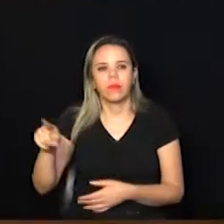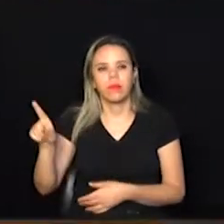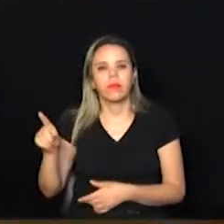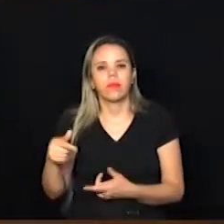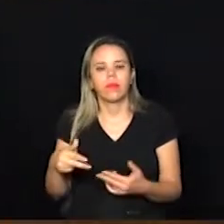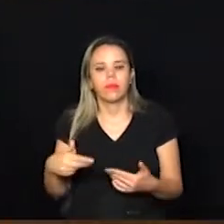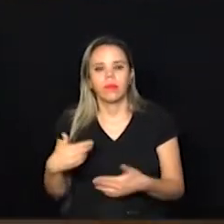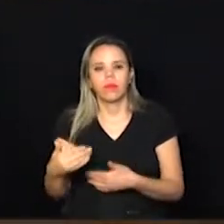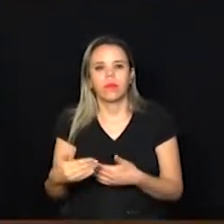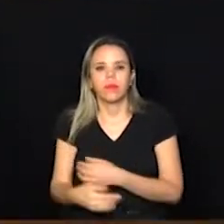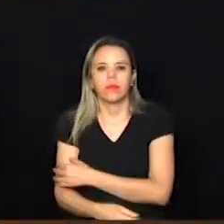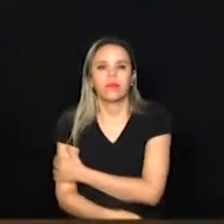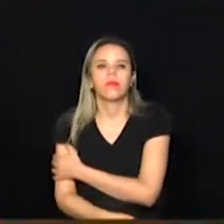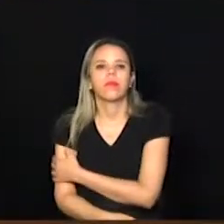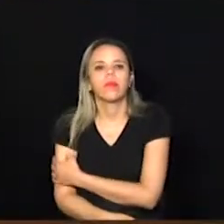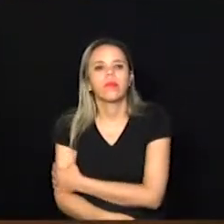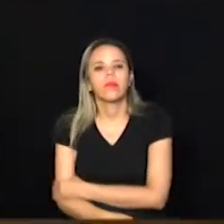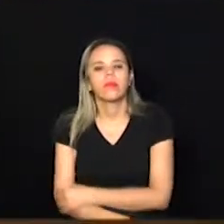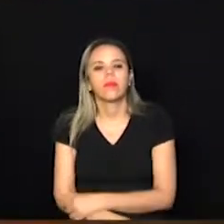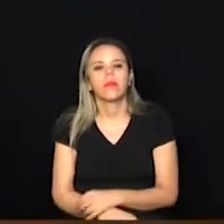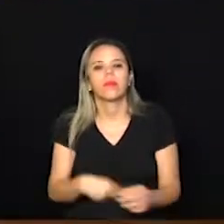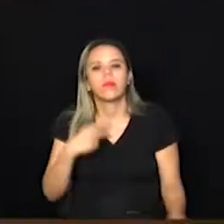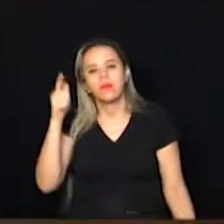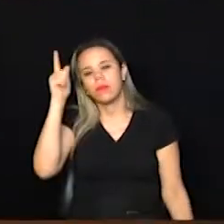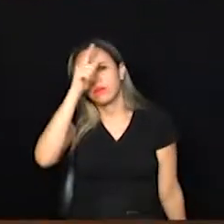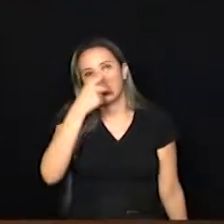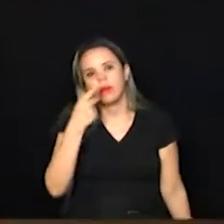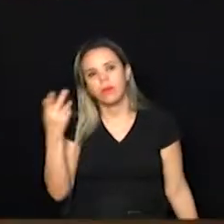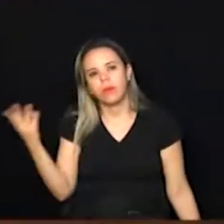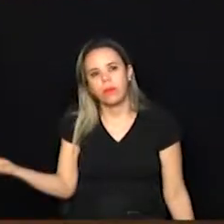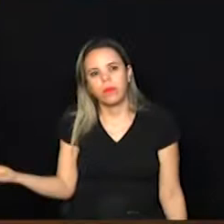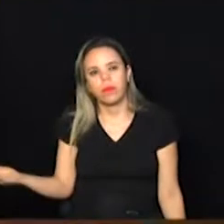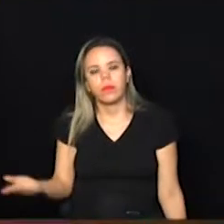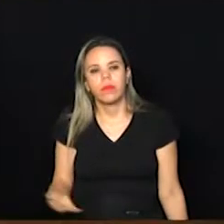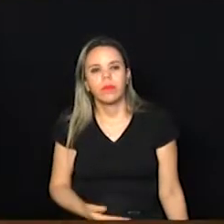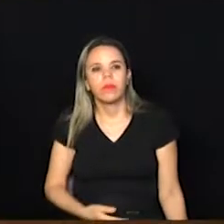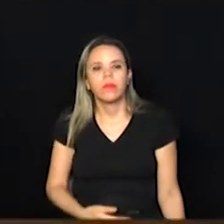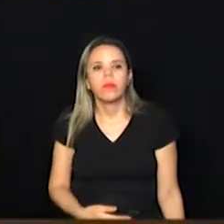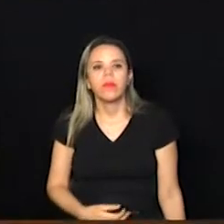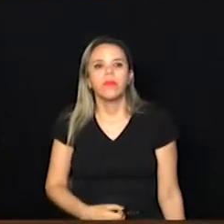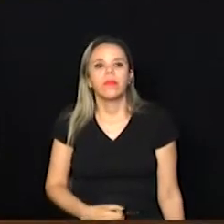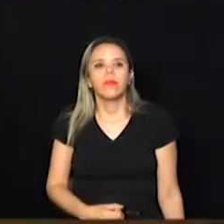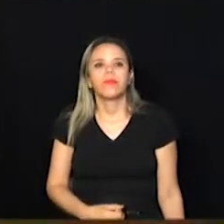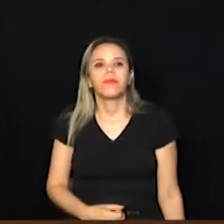próxima agenda. Vereador Gustavo Peta.